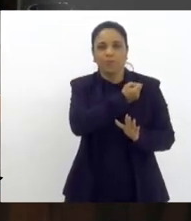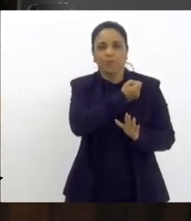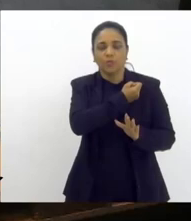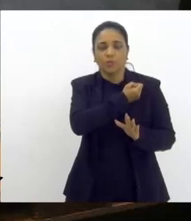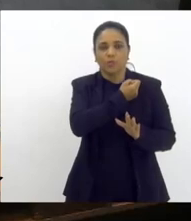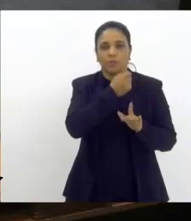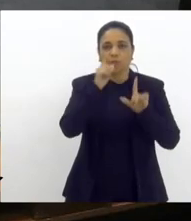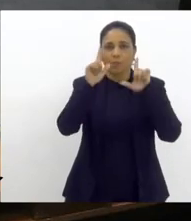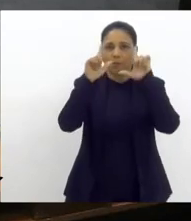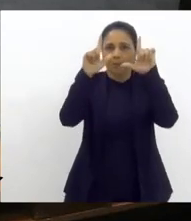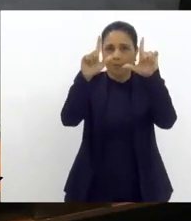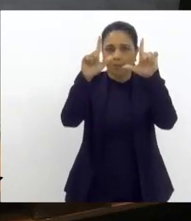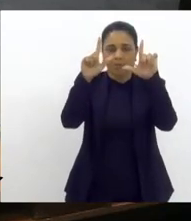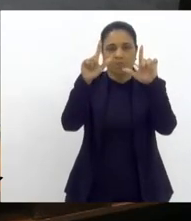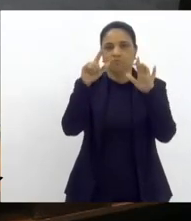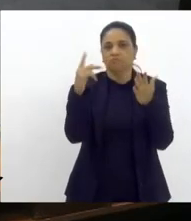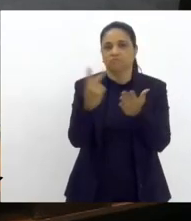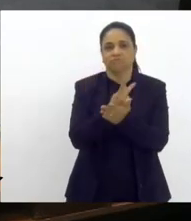correto